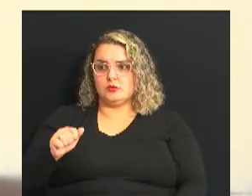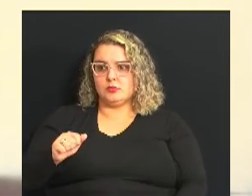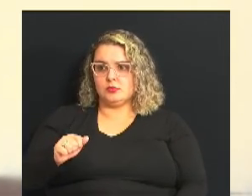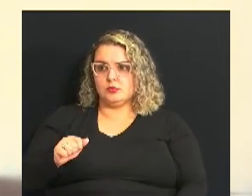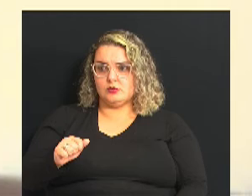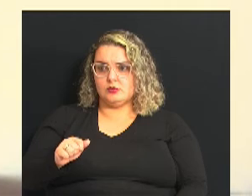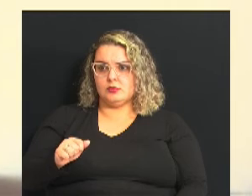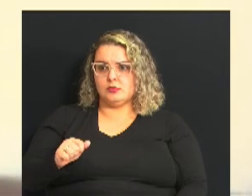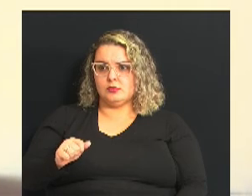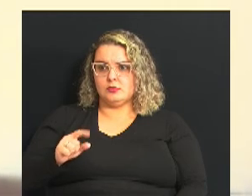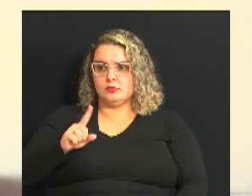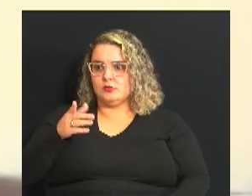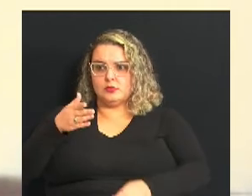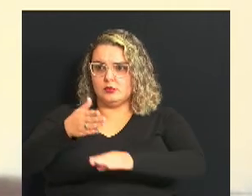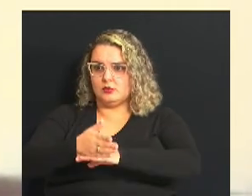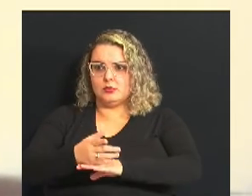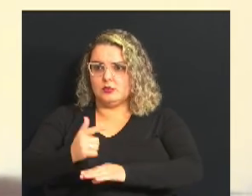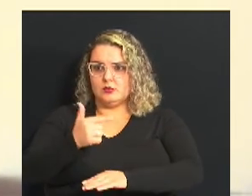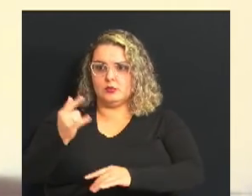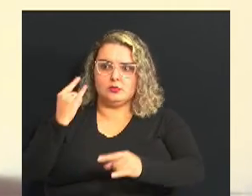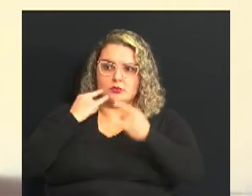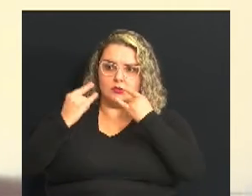não participou, não teve interesse.